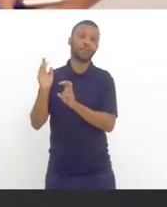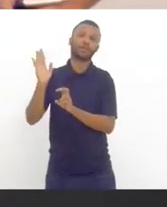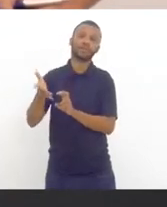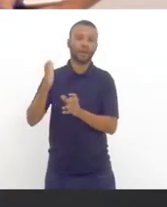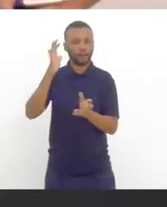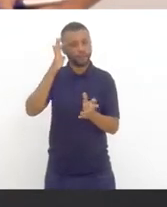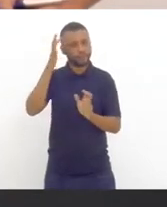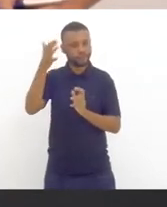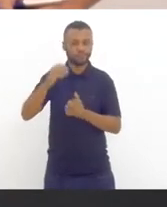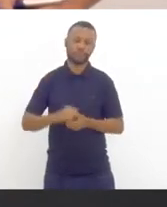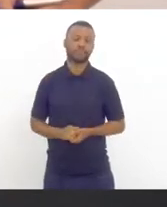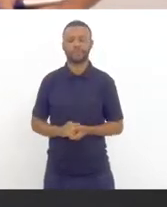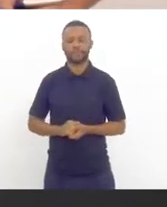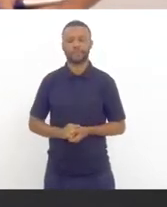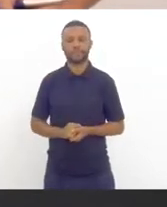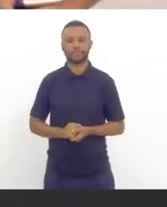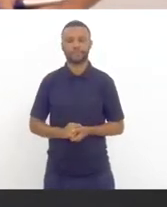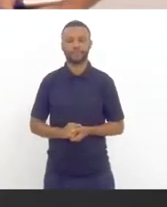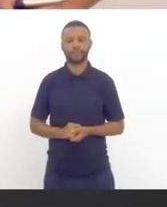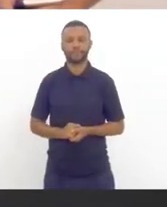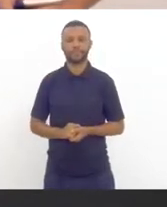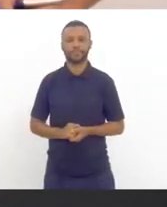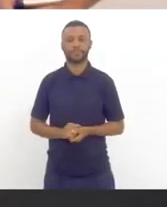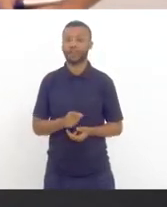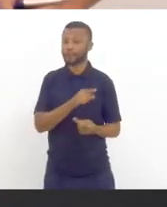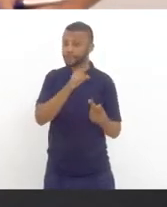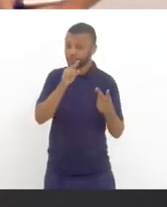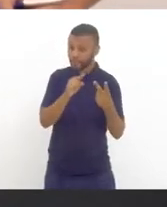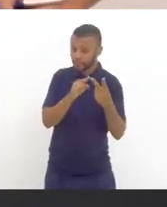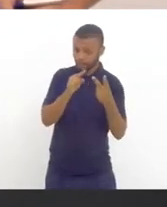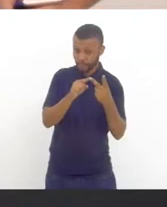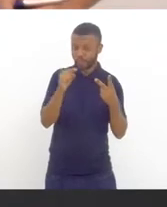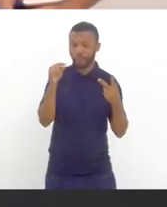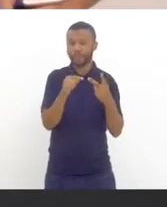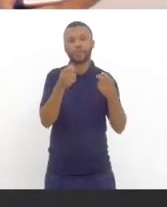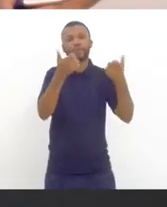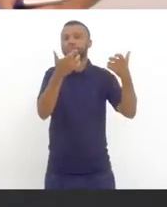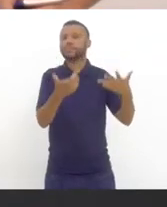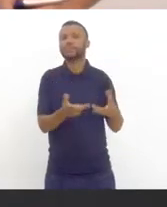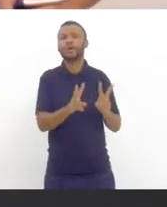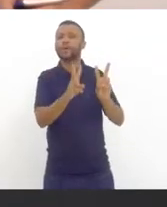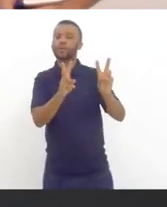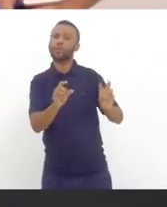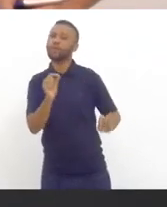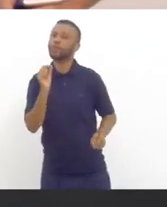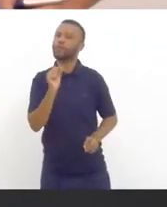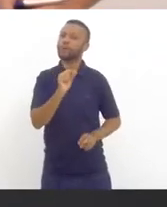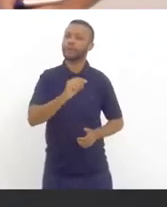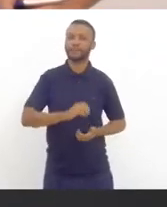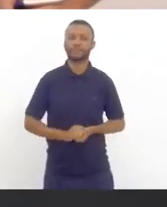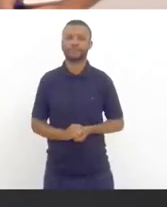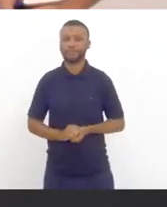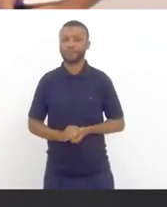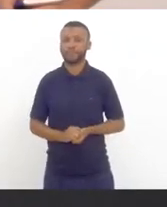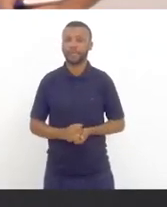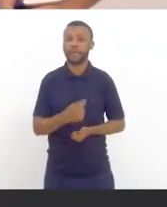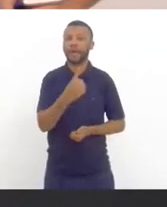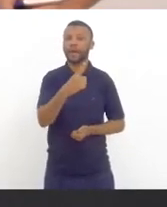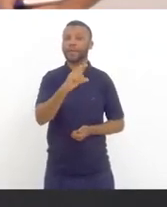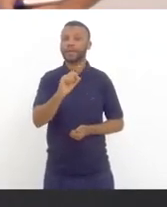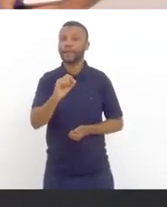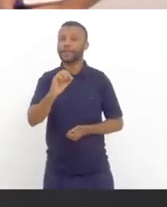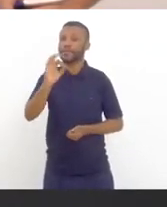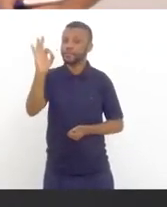definida. A segunda questão diz respeito aos 10%